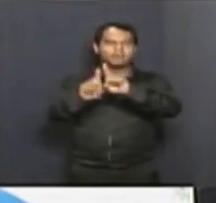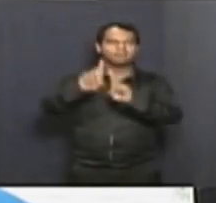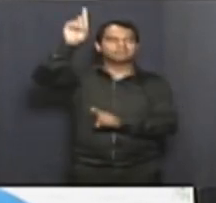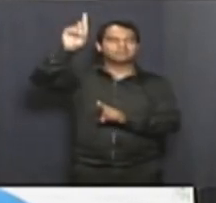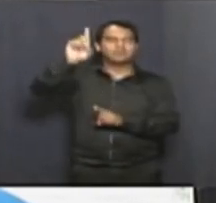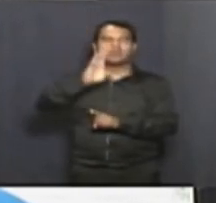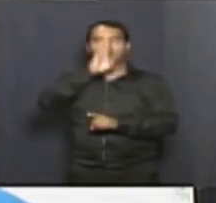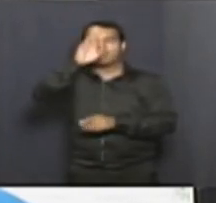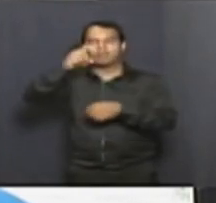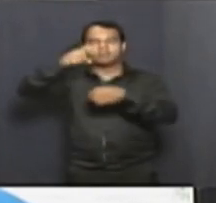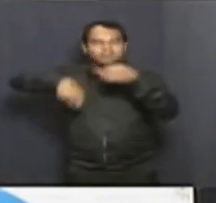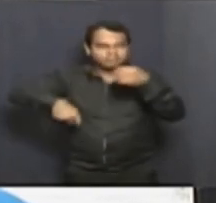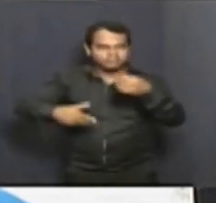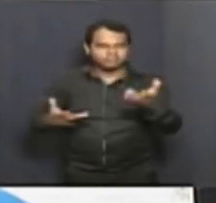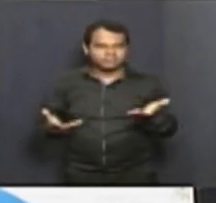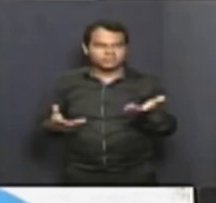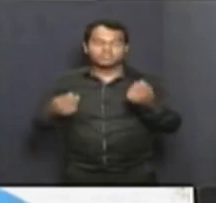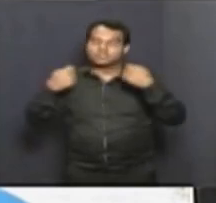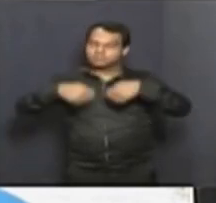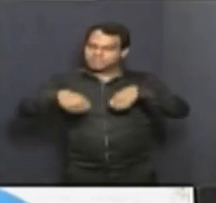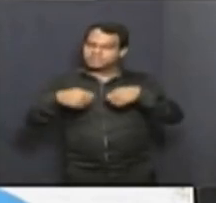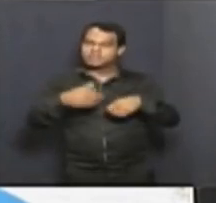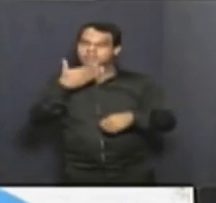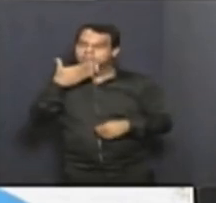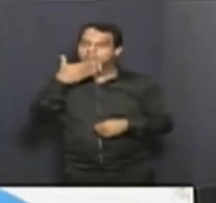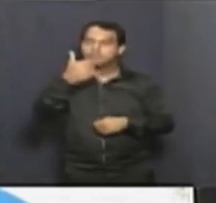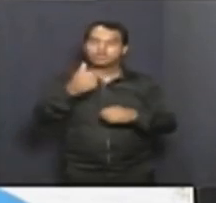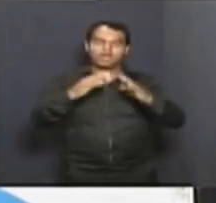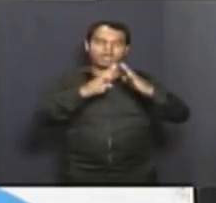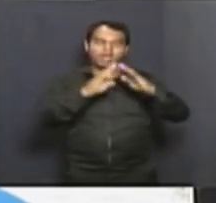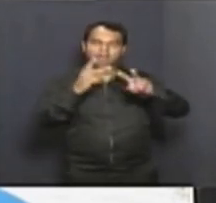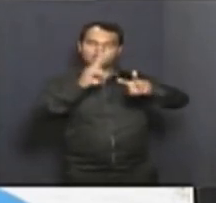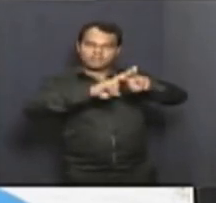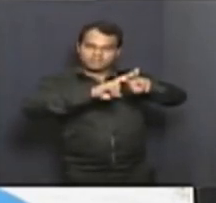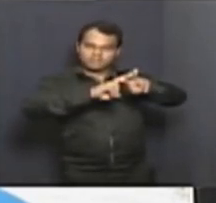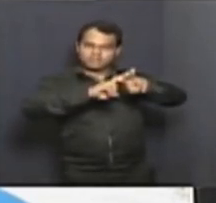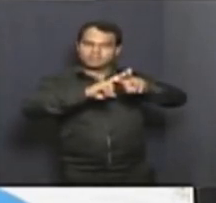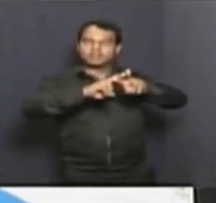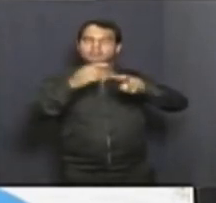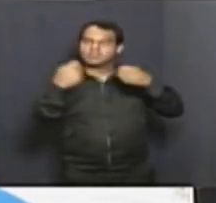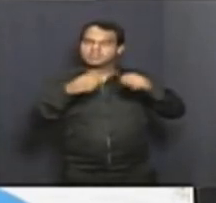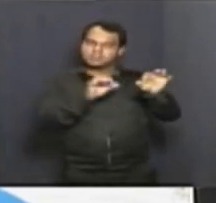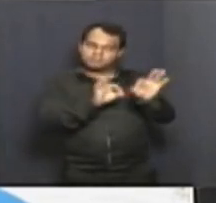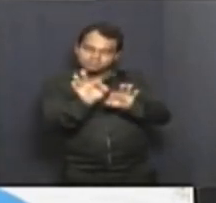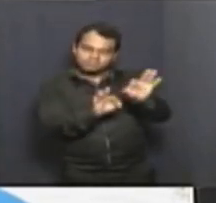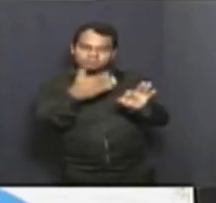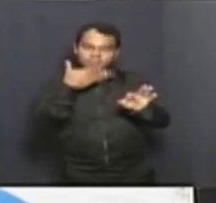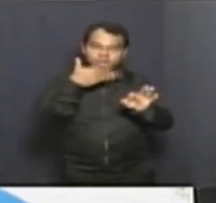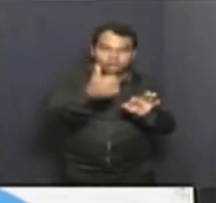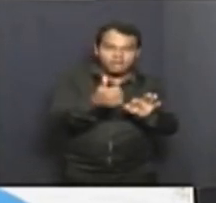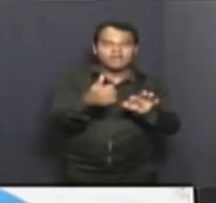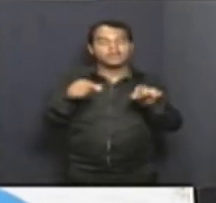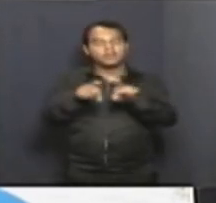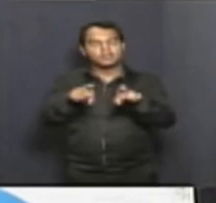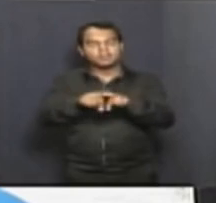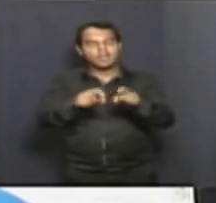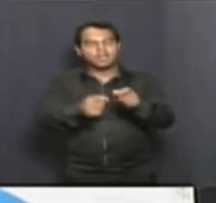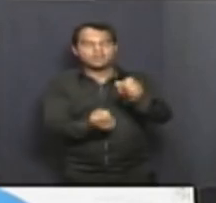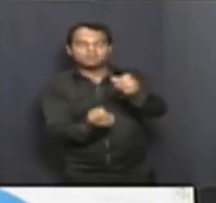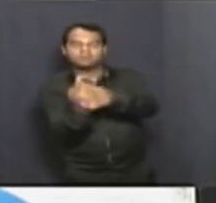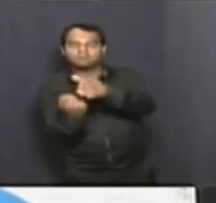melhora as delegacias e aumentar o contato da delegacia que defende que protege as mulheres o que